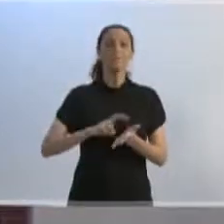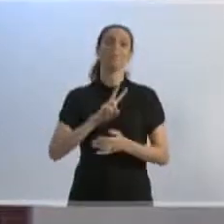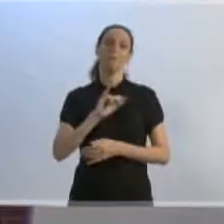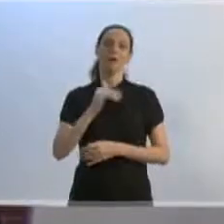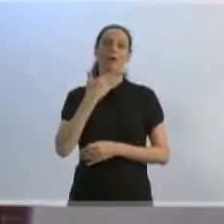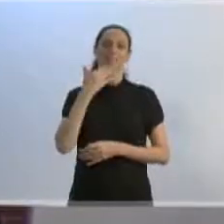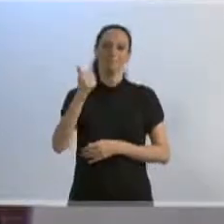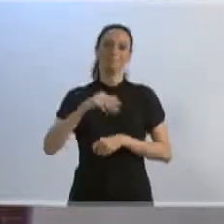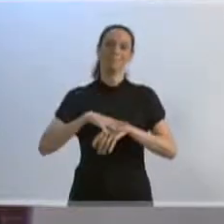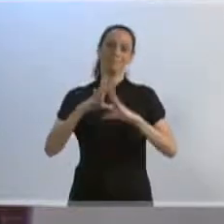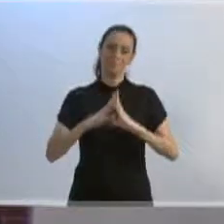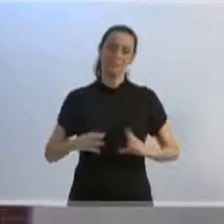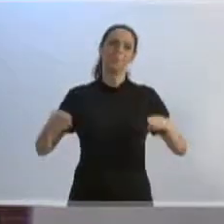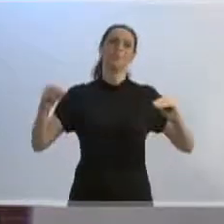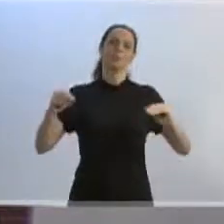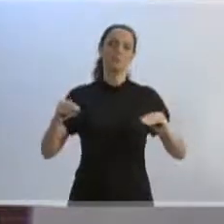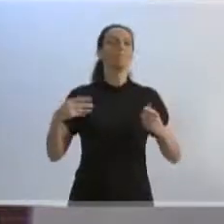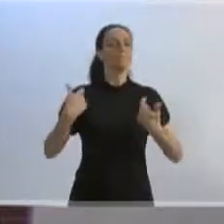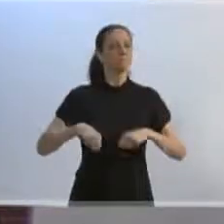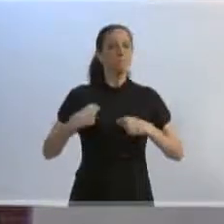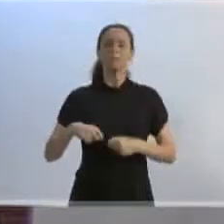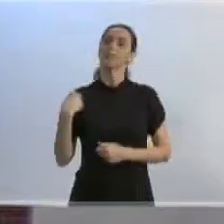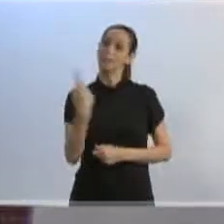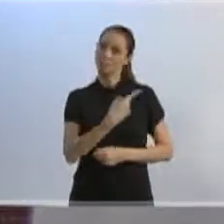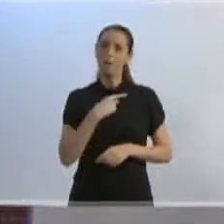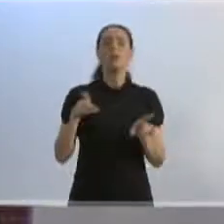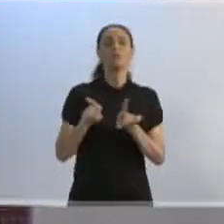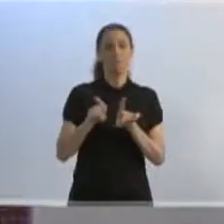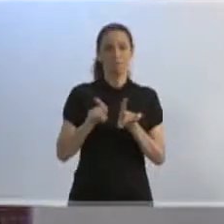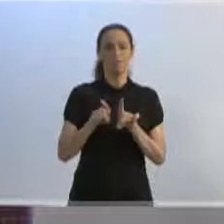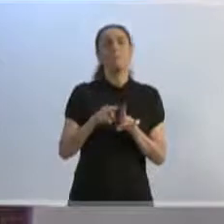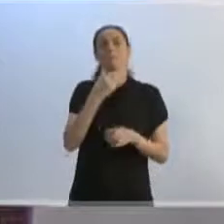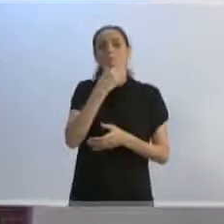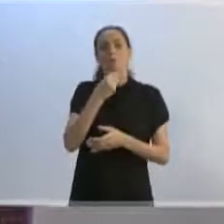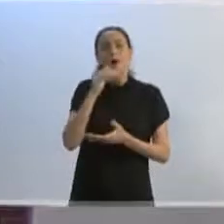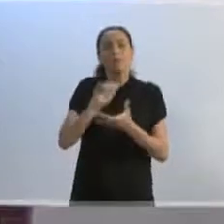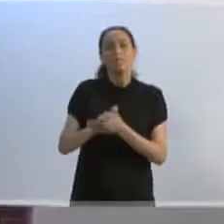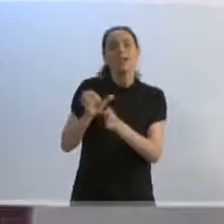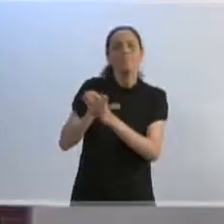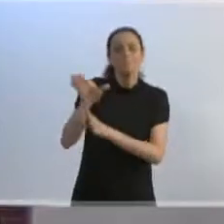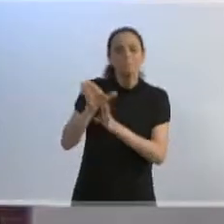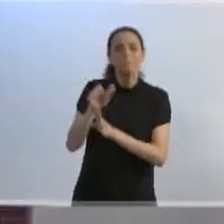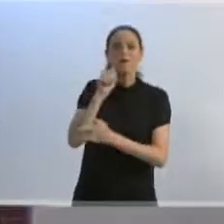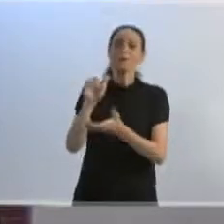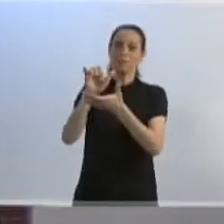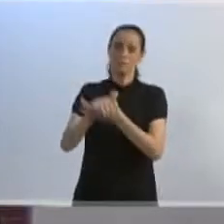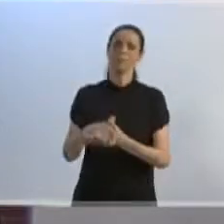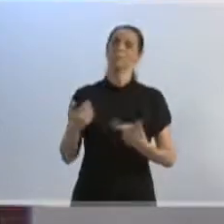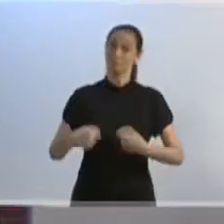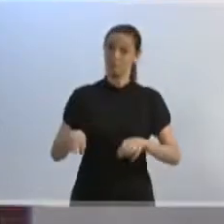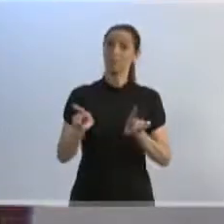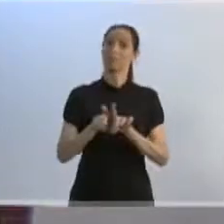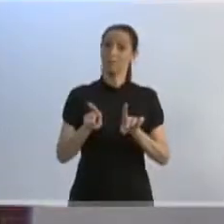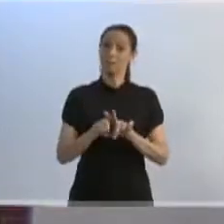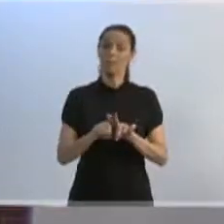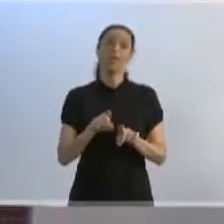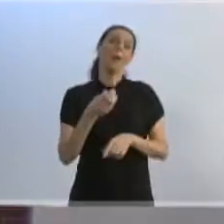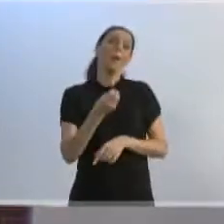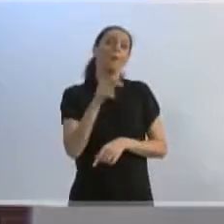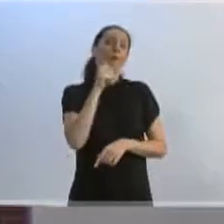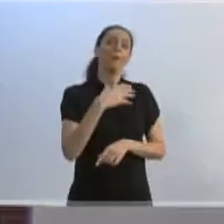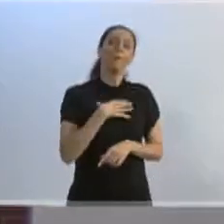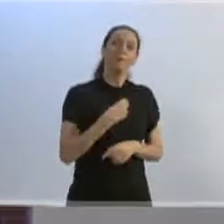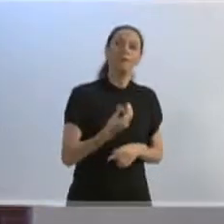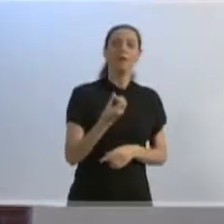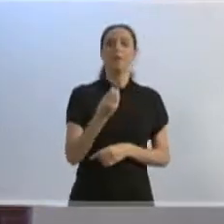é importante que nós façamos a nossa parte, enquanto marido também, ajudando e auxiliando as nossas esposas, enfim, filhas,